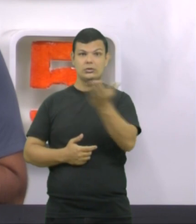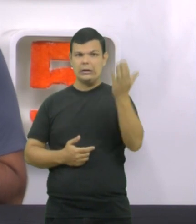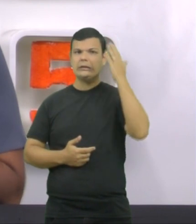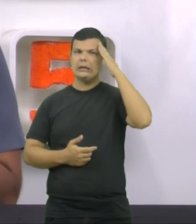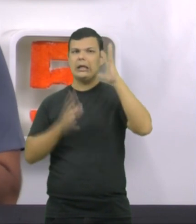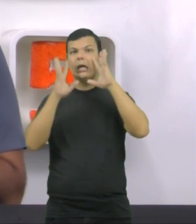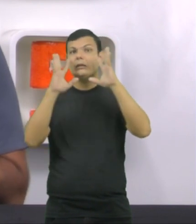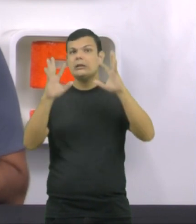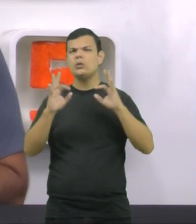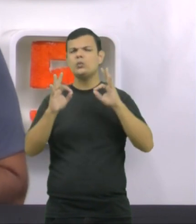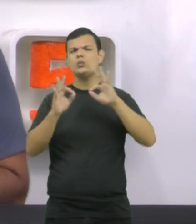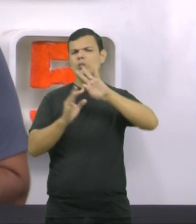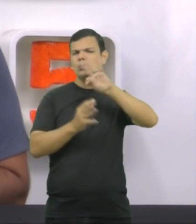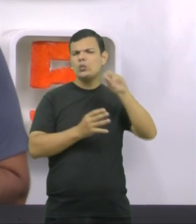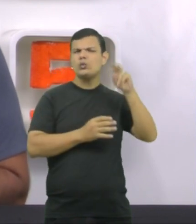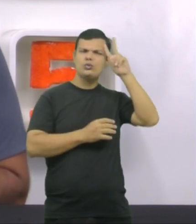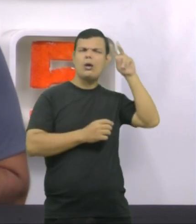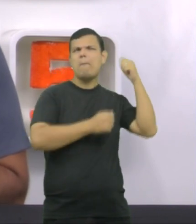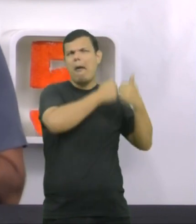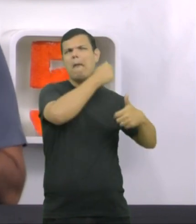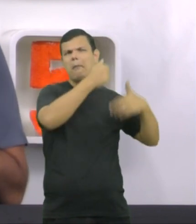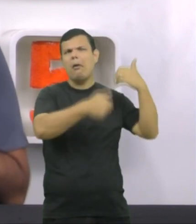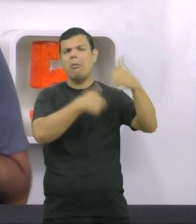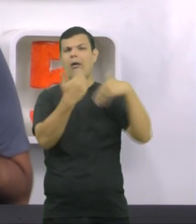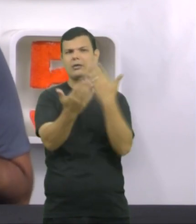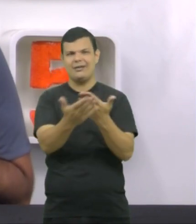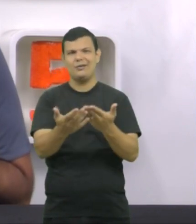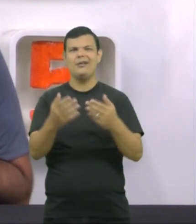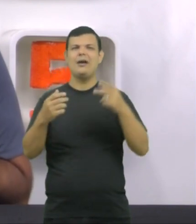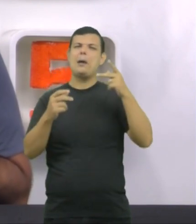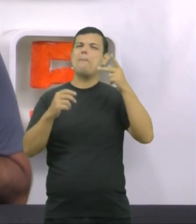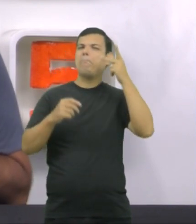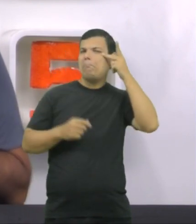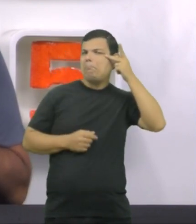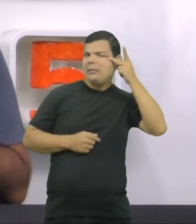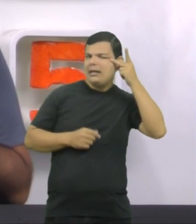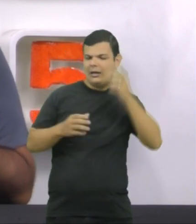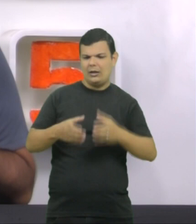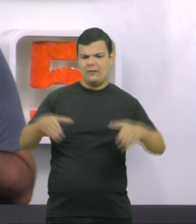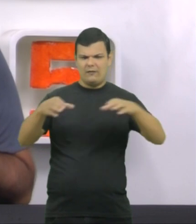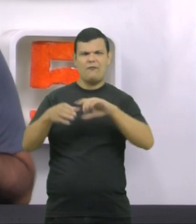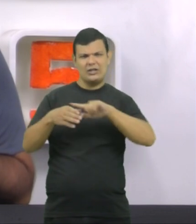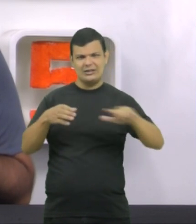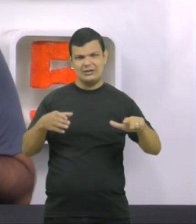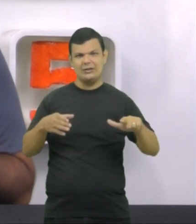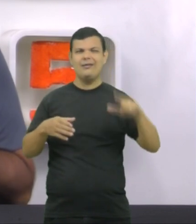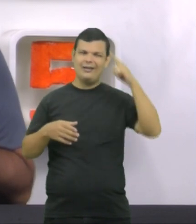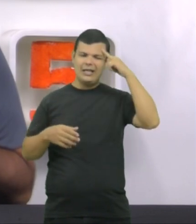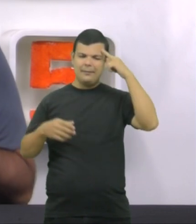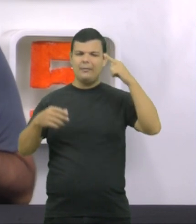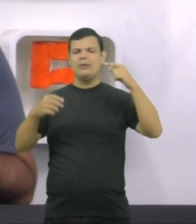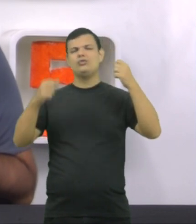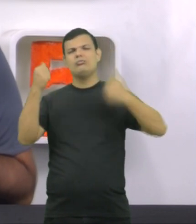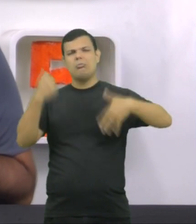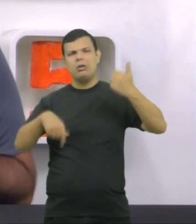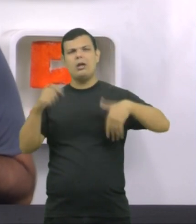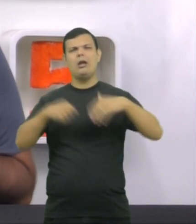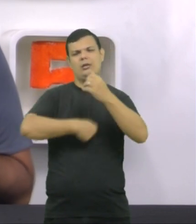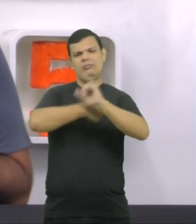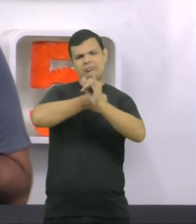atenção que em todas as histórias que nós lemos até aqui, ó, o Ping e o Pote Vazio, Crônicas sobre o Repá, A Esperteza